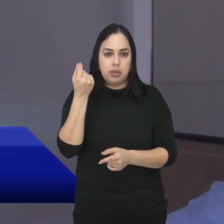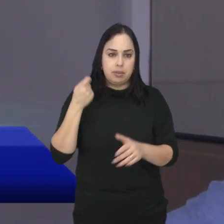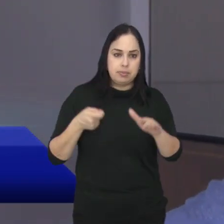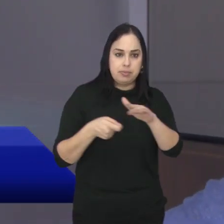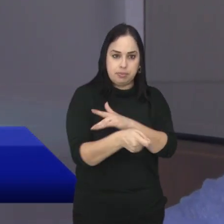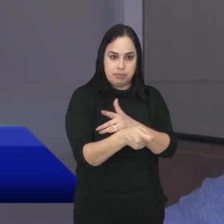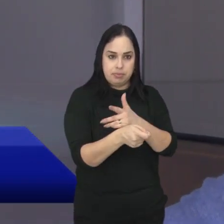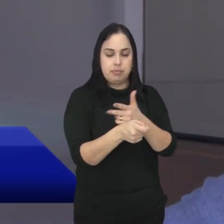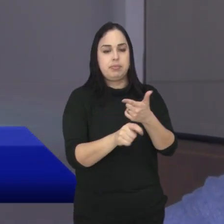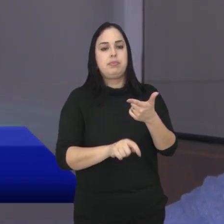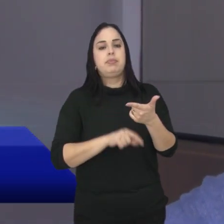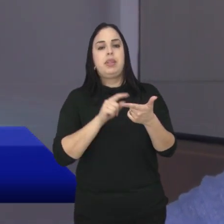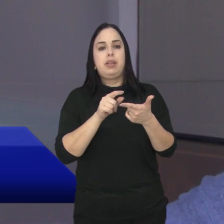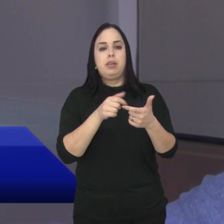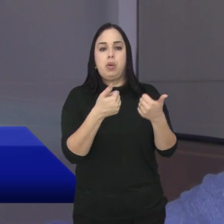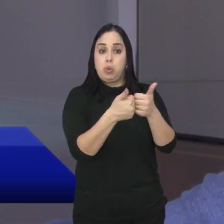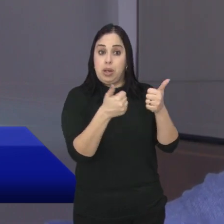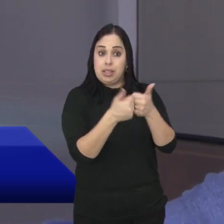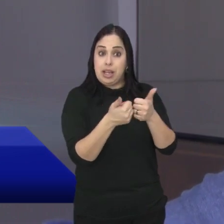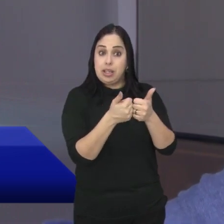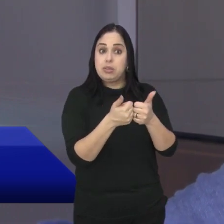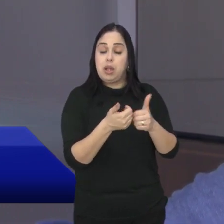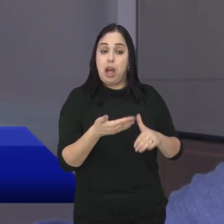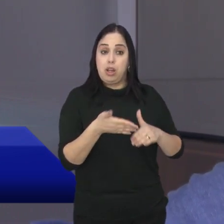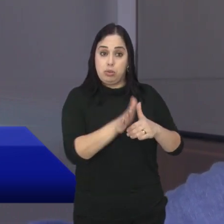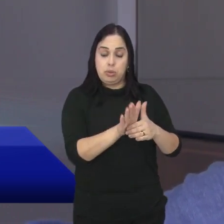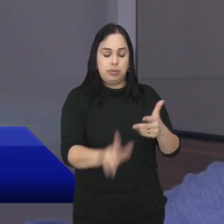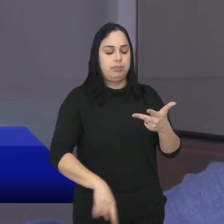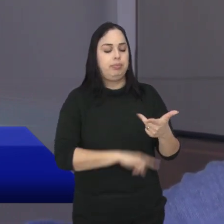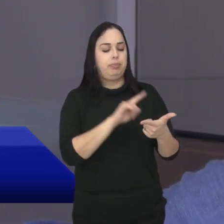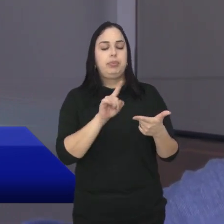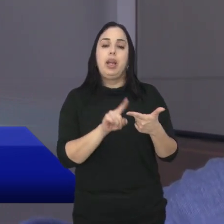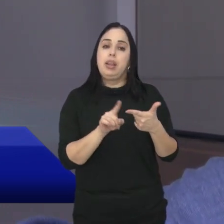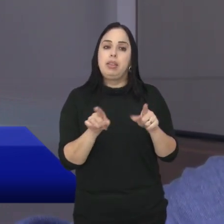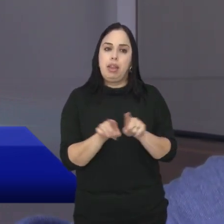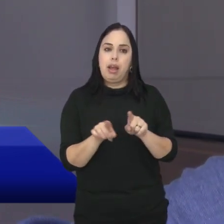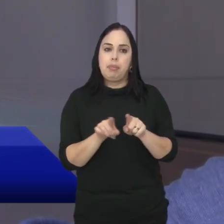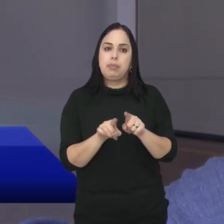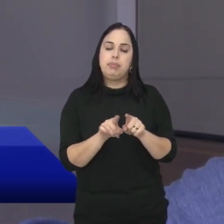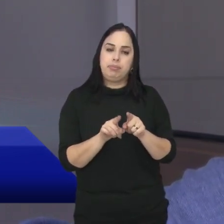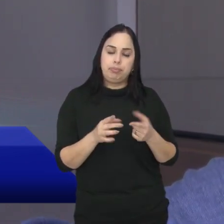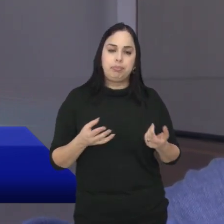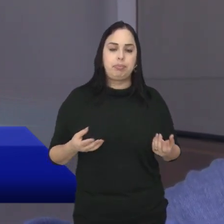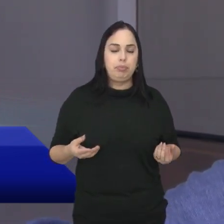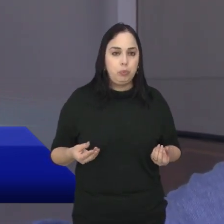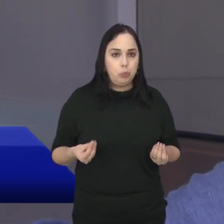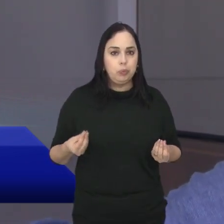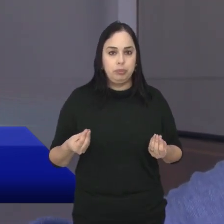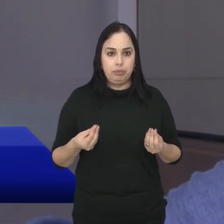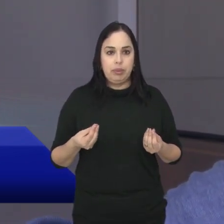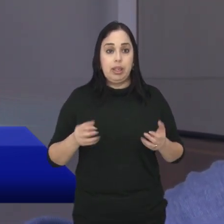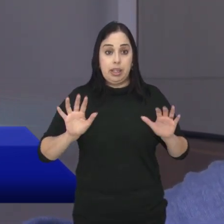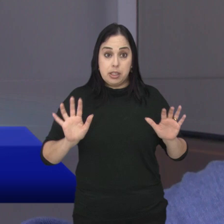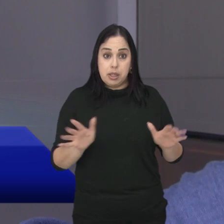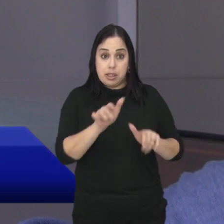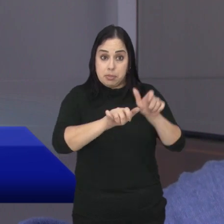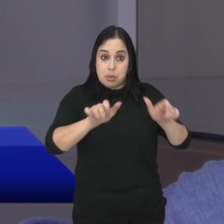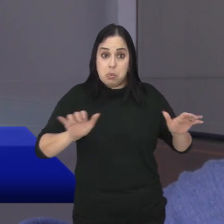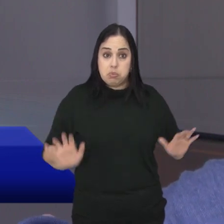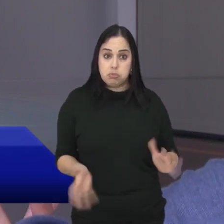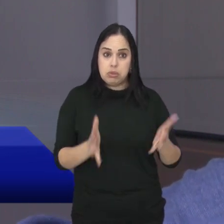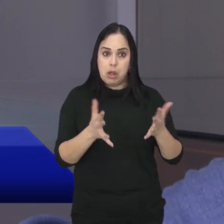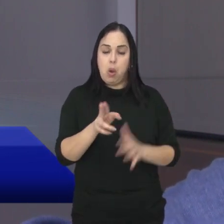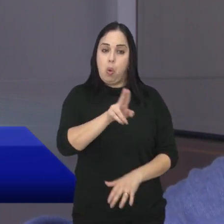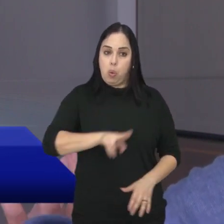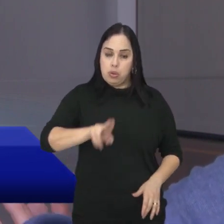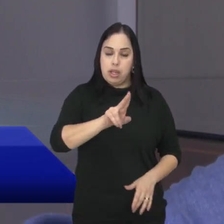investimento de recurso para que o transporte público seja o maior beneficiário. Nós temos também que o modo ativo possa ser